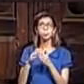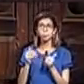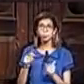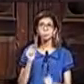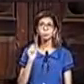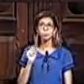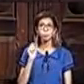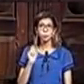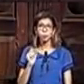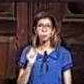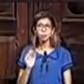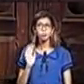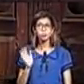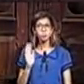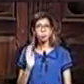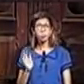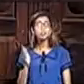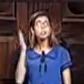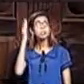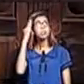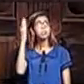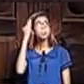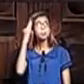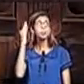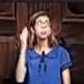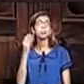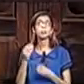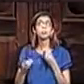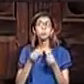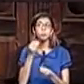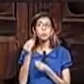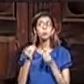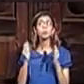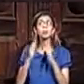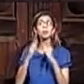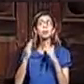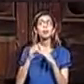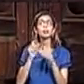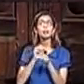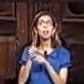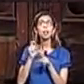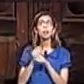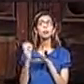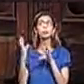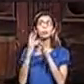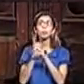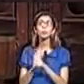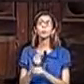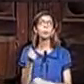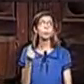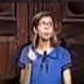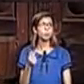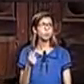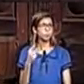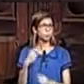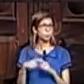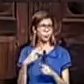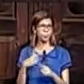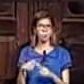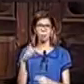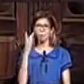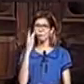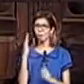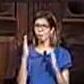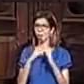informação já encaminhado para saber por quanto está sendo alugada aquela casa. porque, com certeza, é uma das